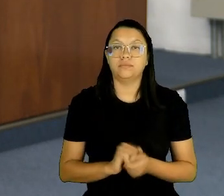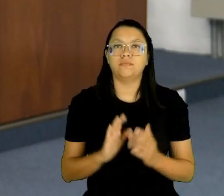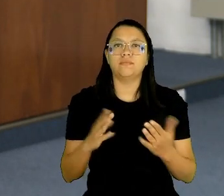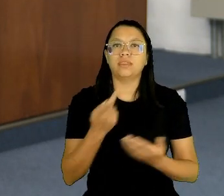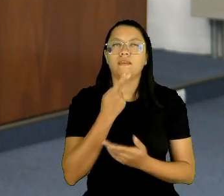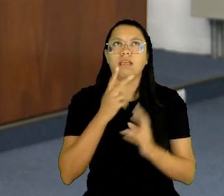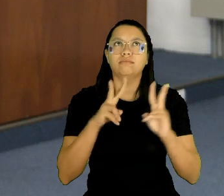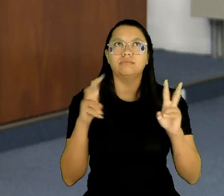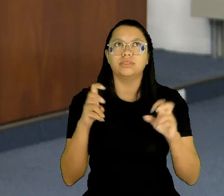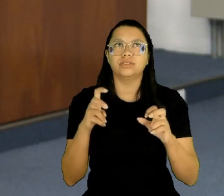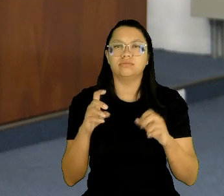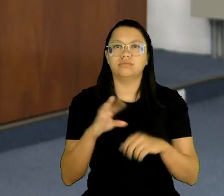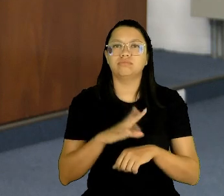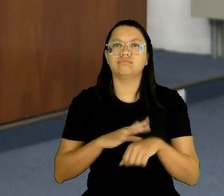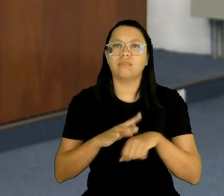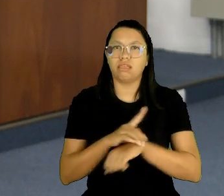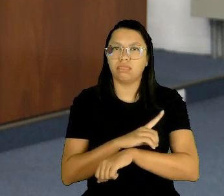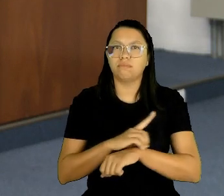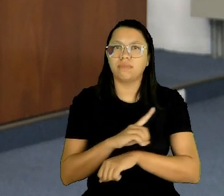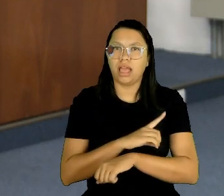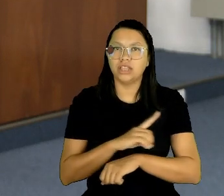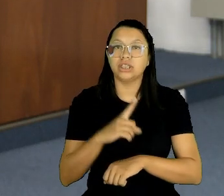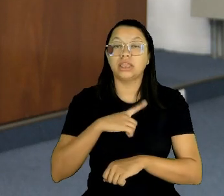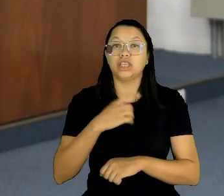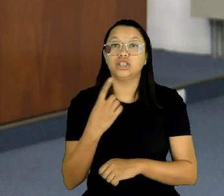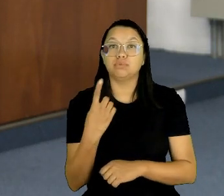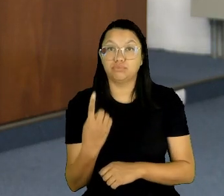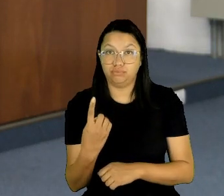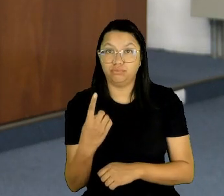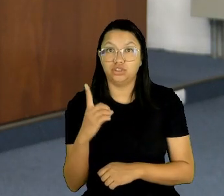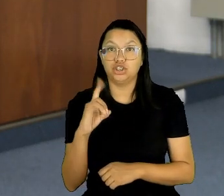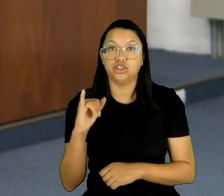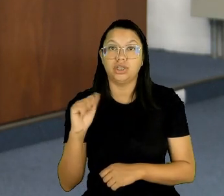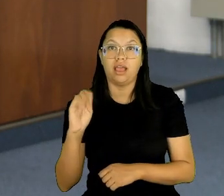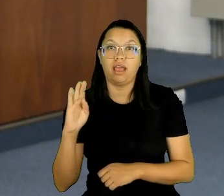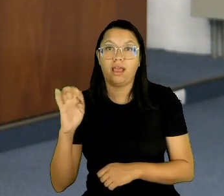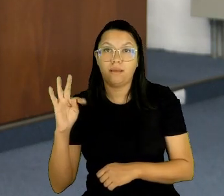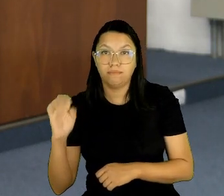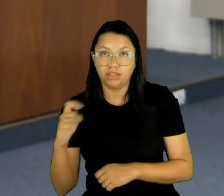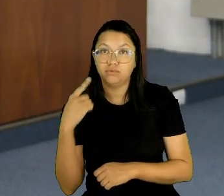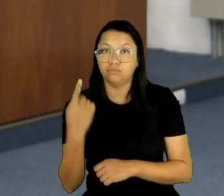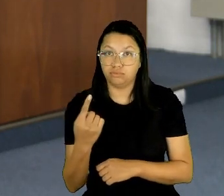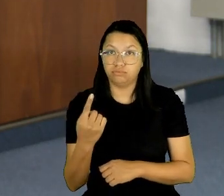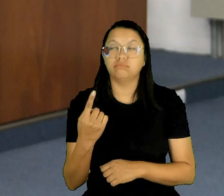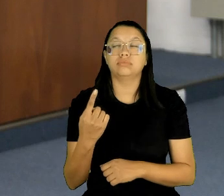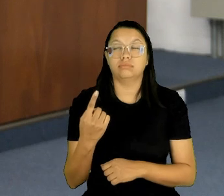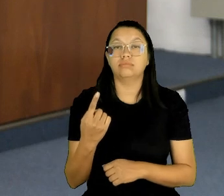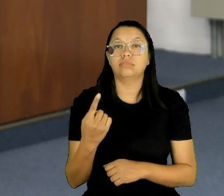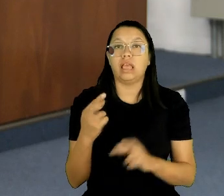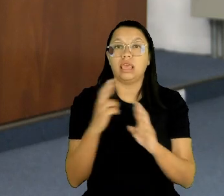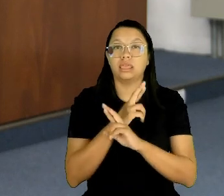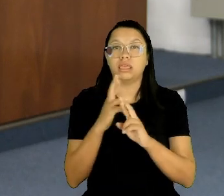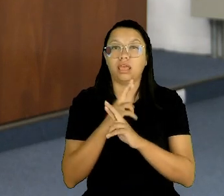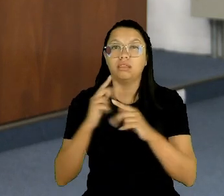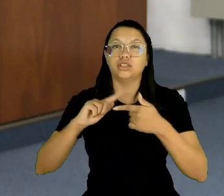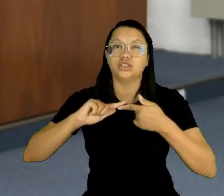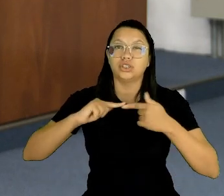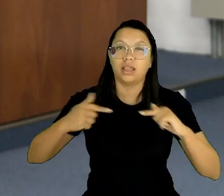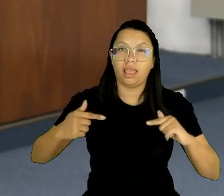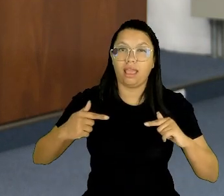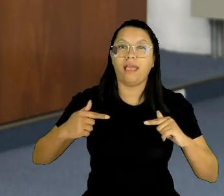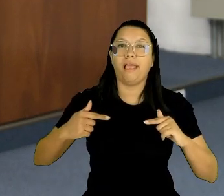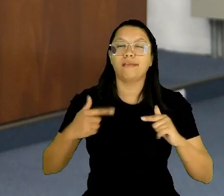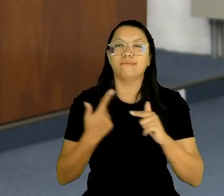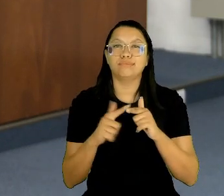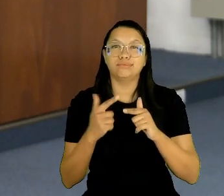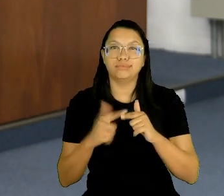ou não. E quando a gente fala de diabetes, tem o diabetes tipo 1, que é mais genético, relacionado à